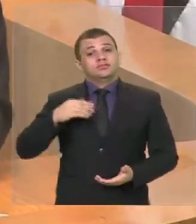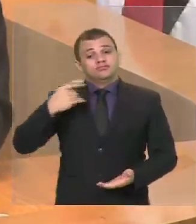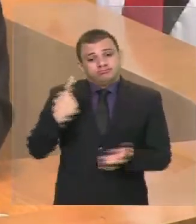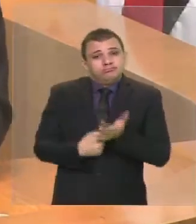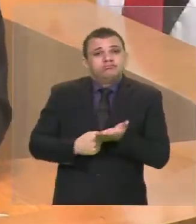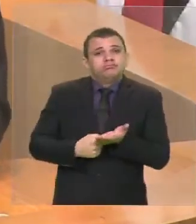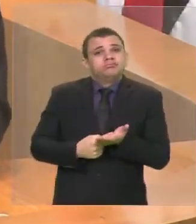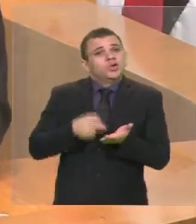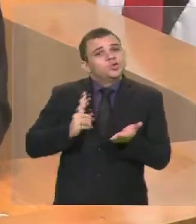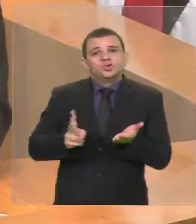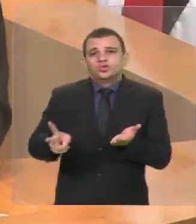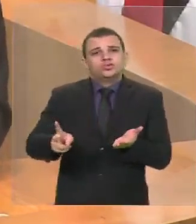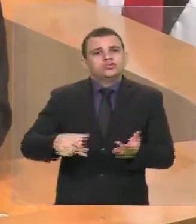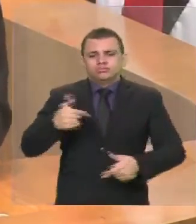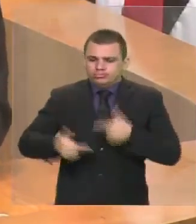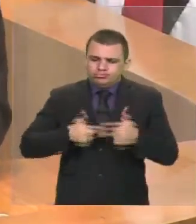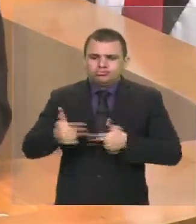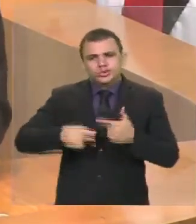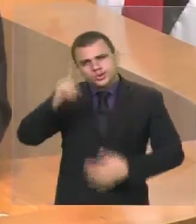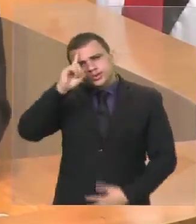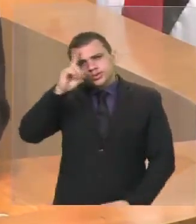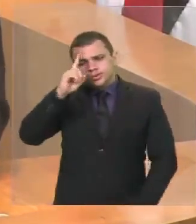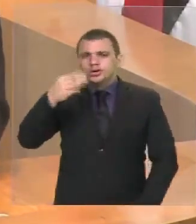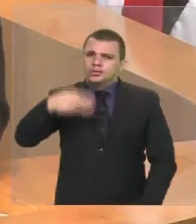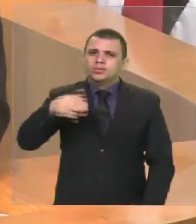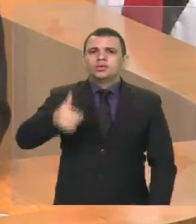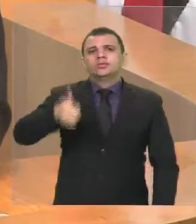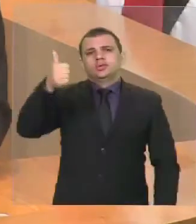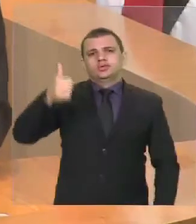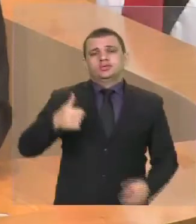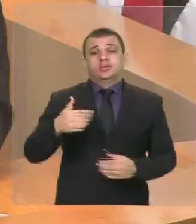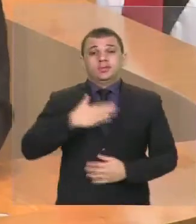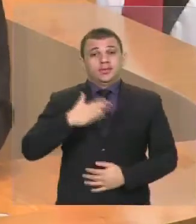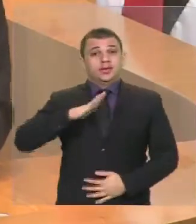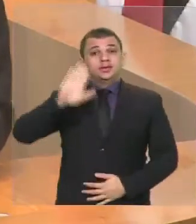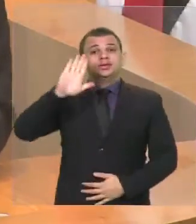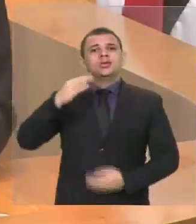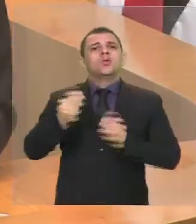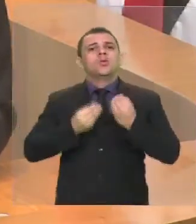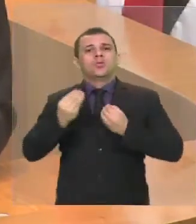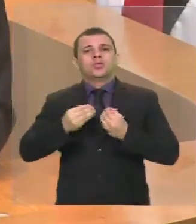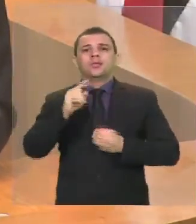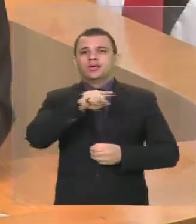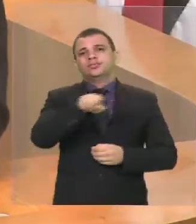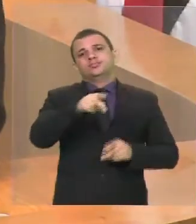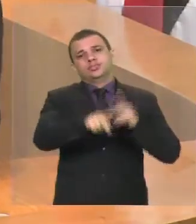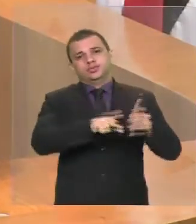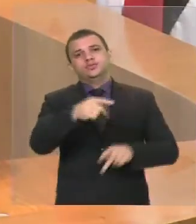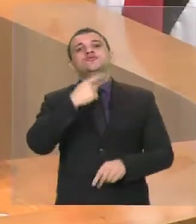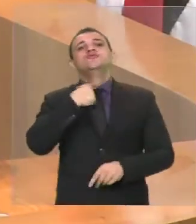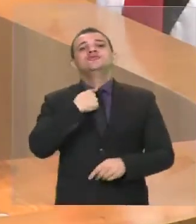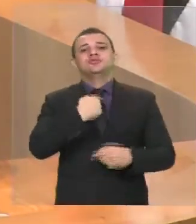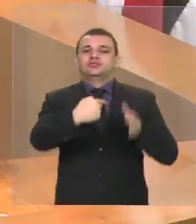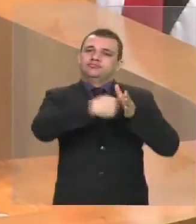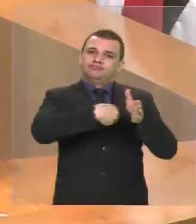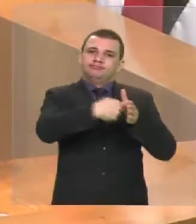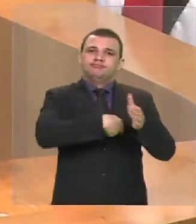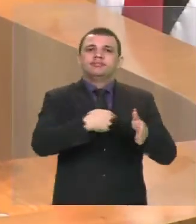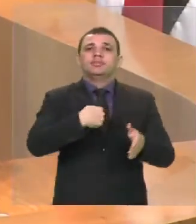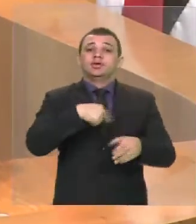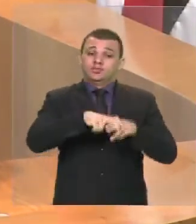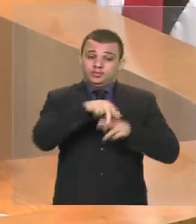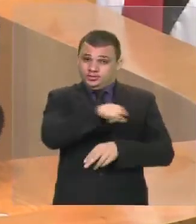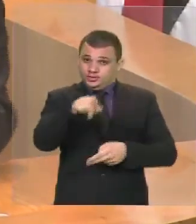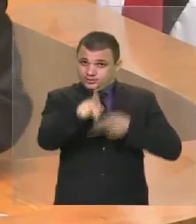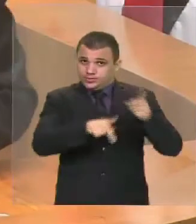melhor. A nossa candidatura surgiu nas ruas, surgiu no coração do povo, e é por causa desse povo que eu continuarei trabalhando.